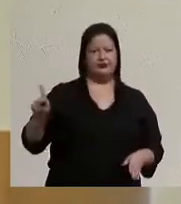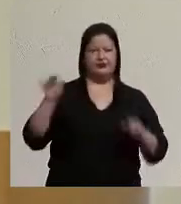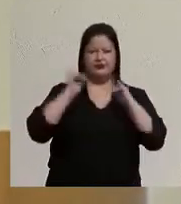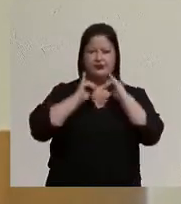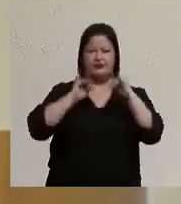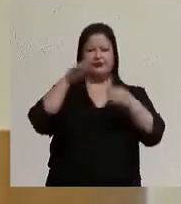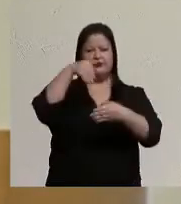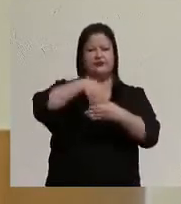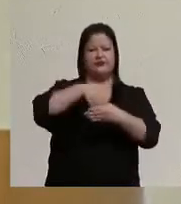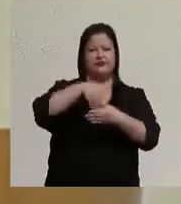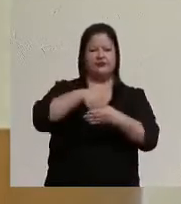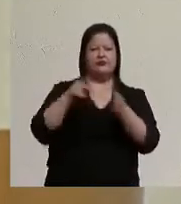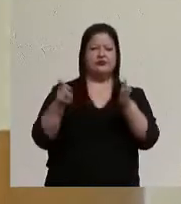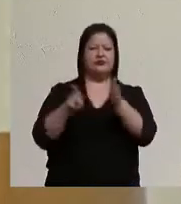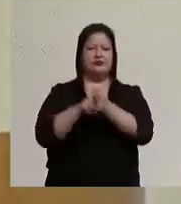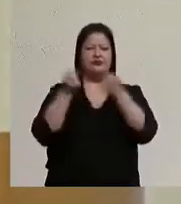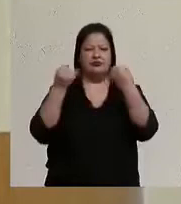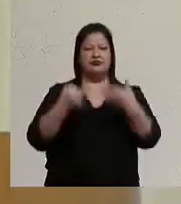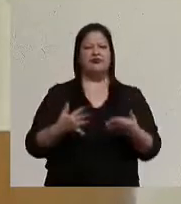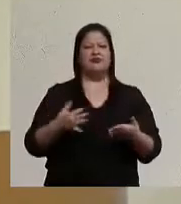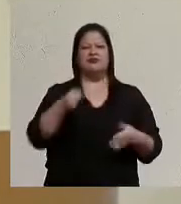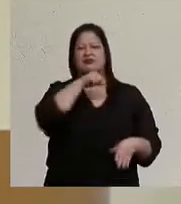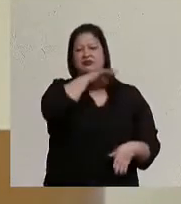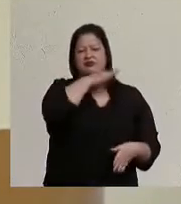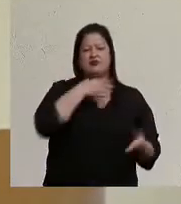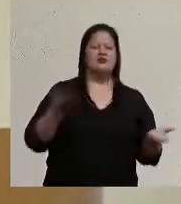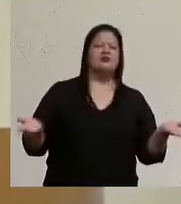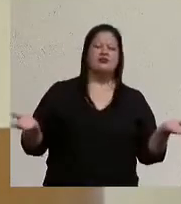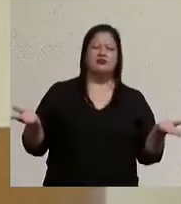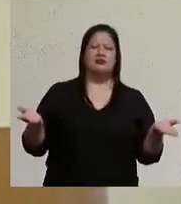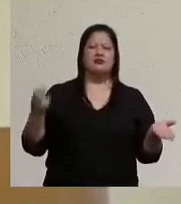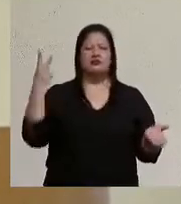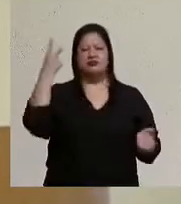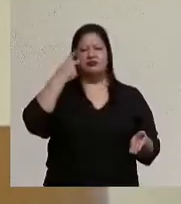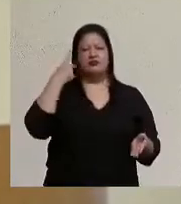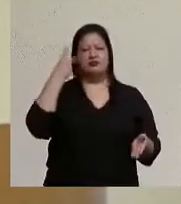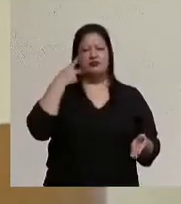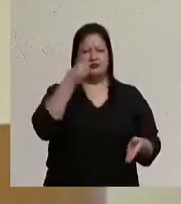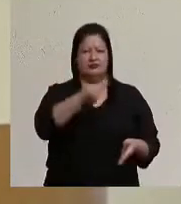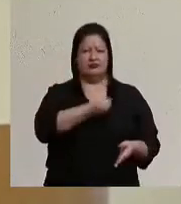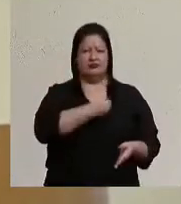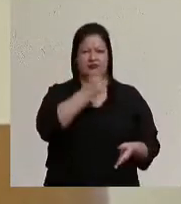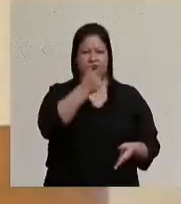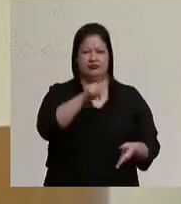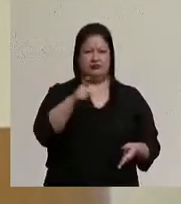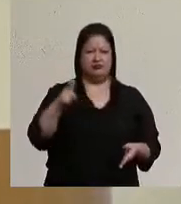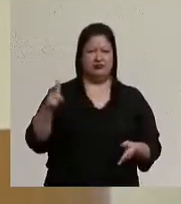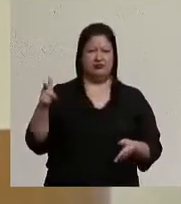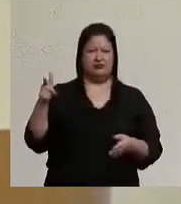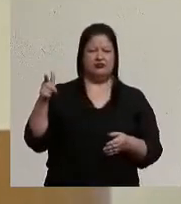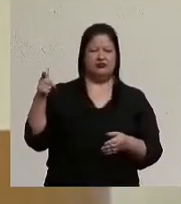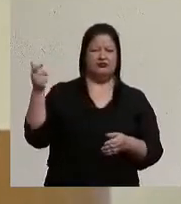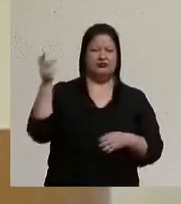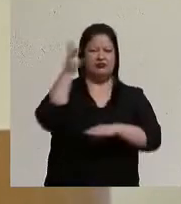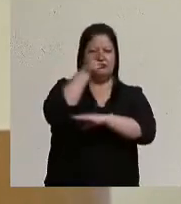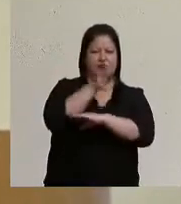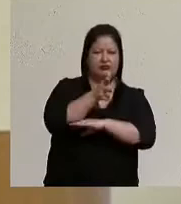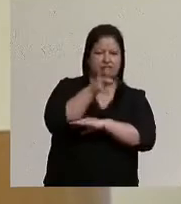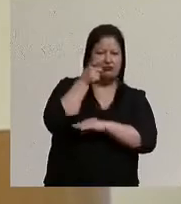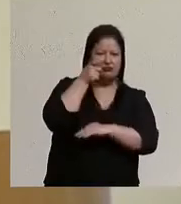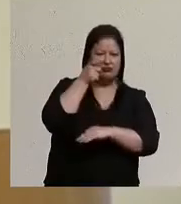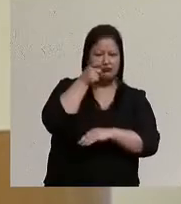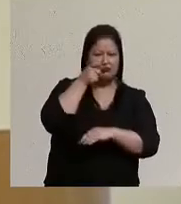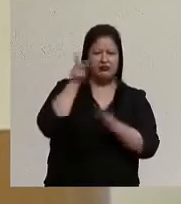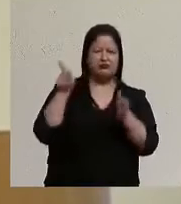falar presidente da eleição a eleição jogaram sujo né o vereador não tá presente filma bem ali ó tá vazia a cadeira dele ali ó